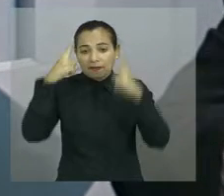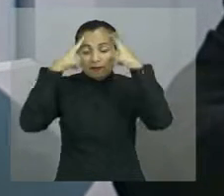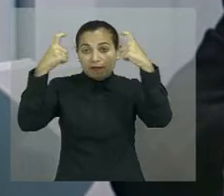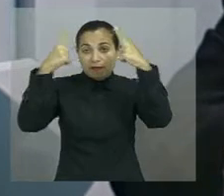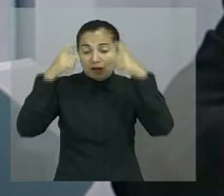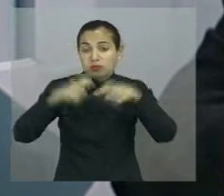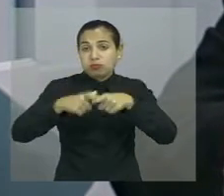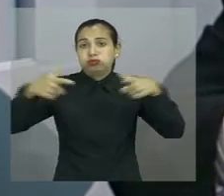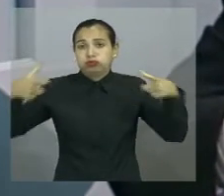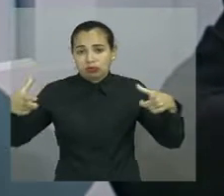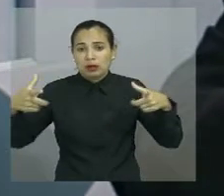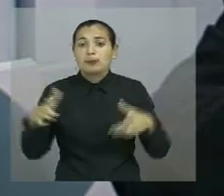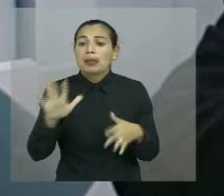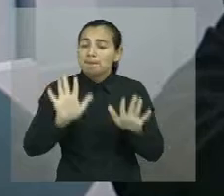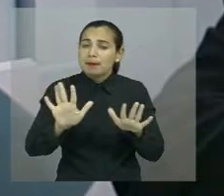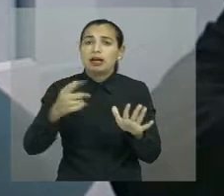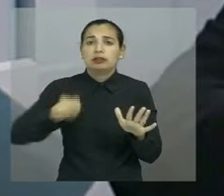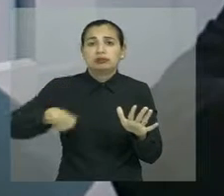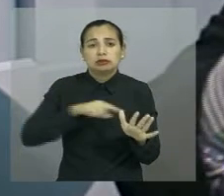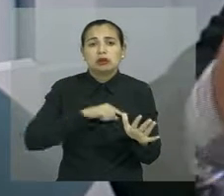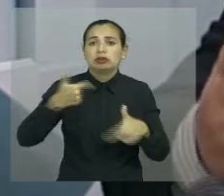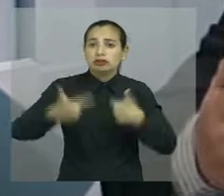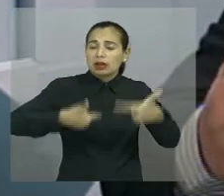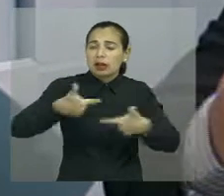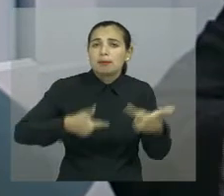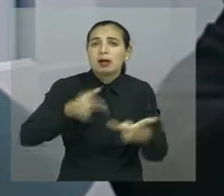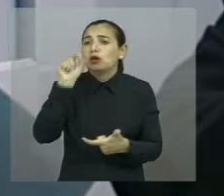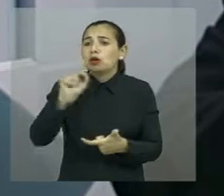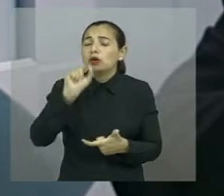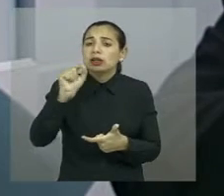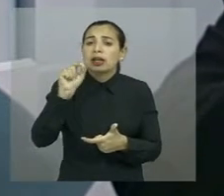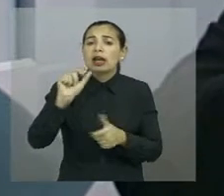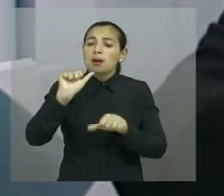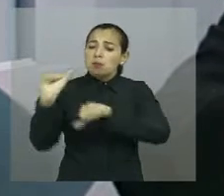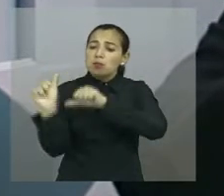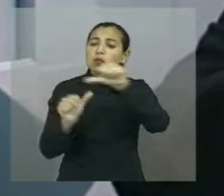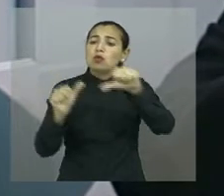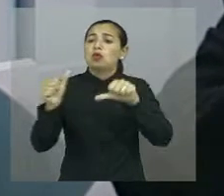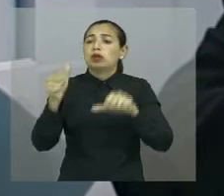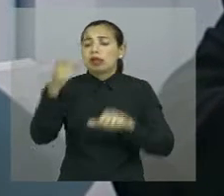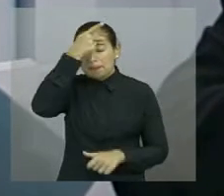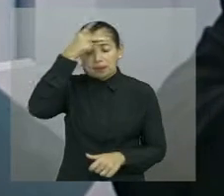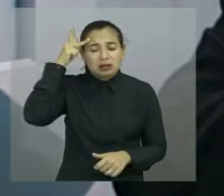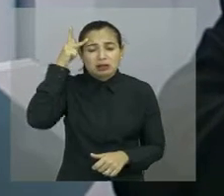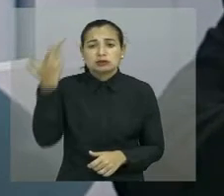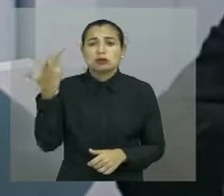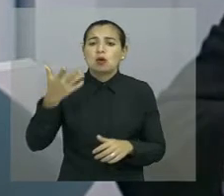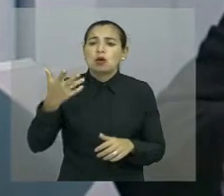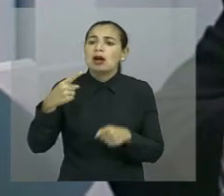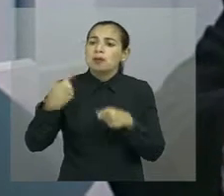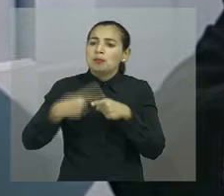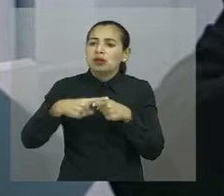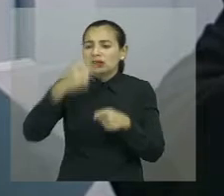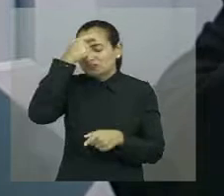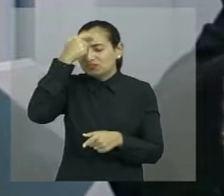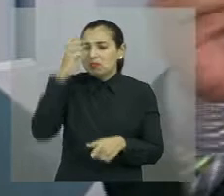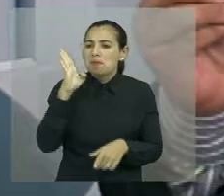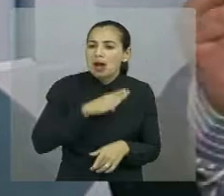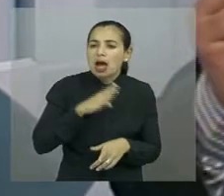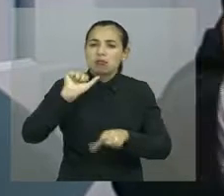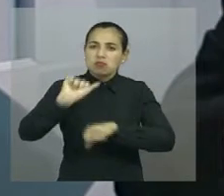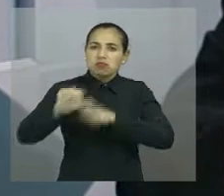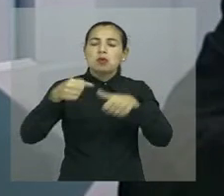transformação da pessoa. Transformação da pessoa numa pessoa melhor, a questão da paz que é